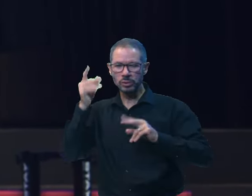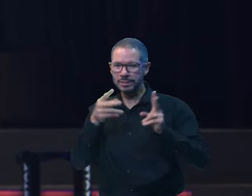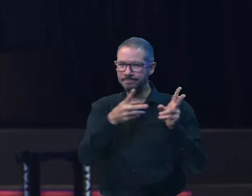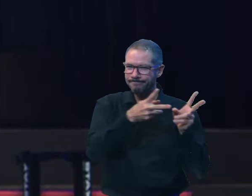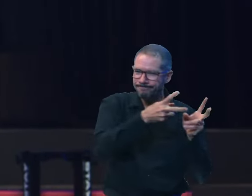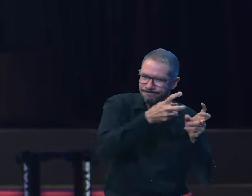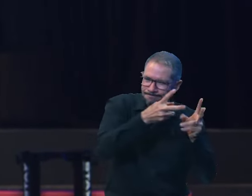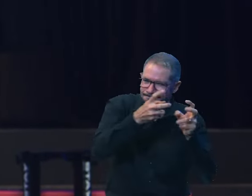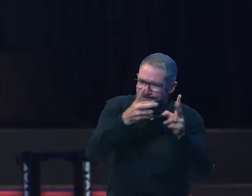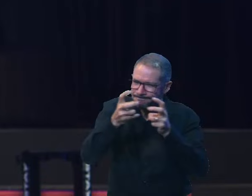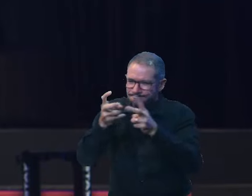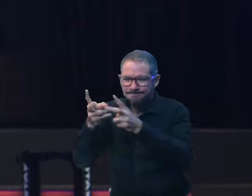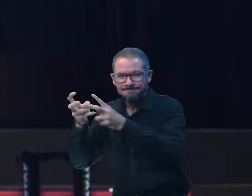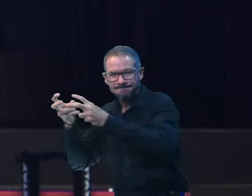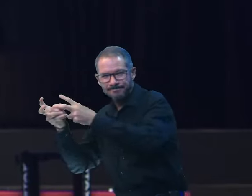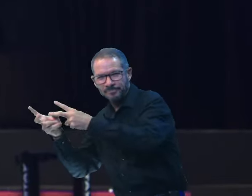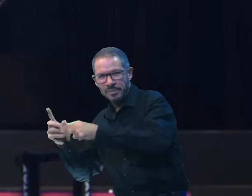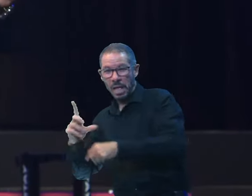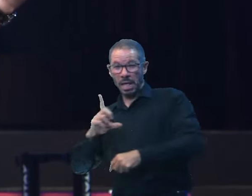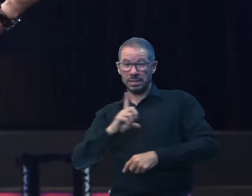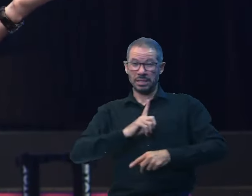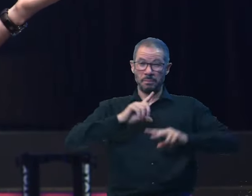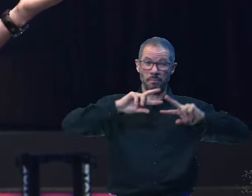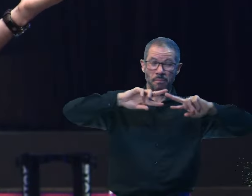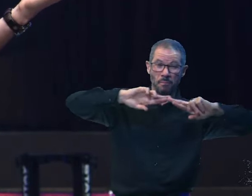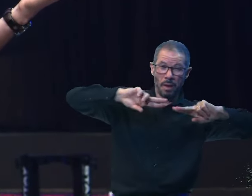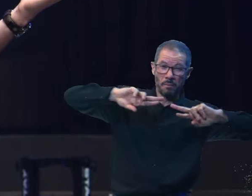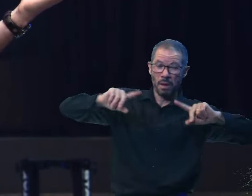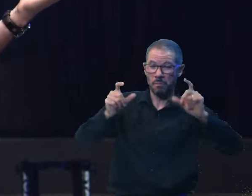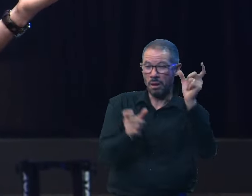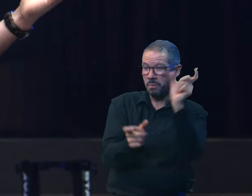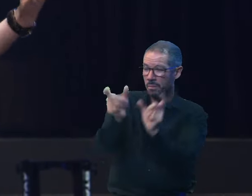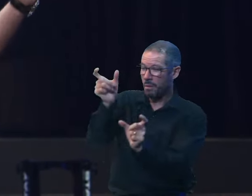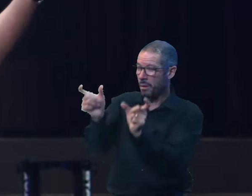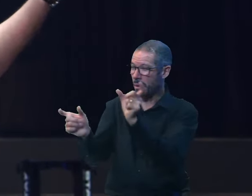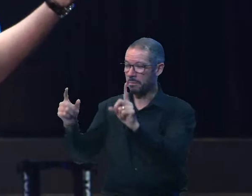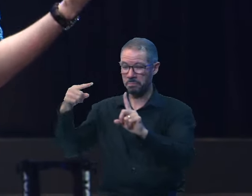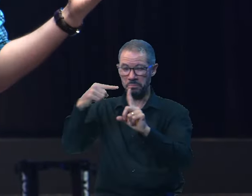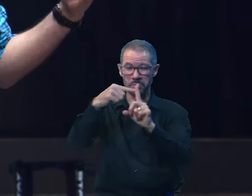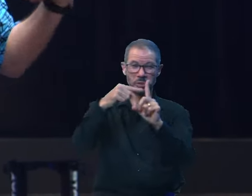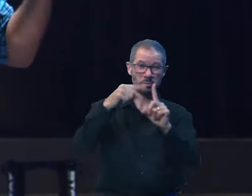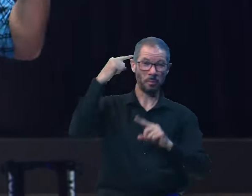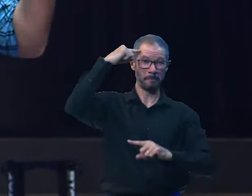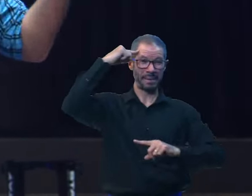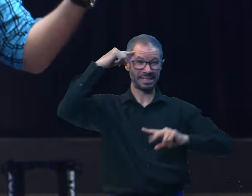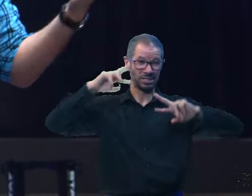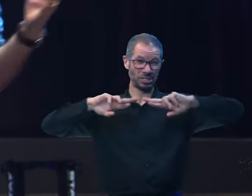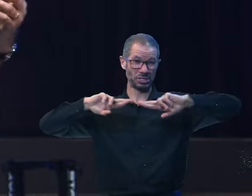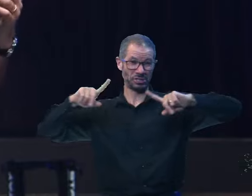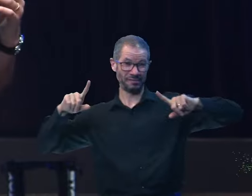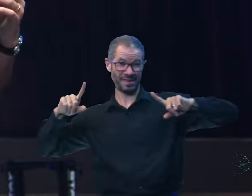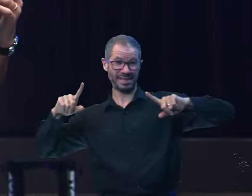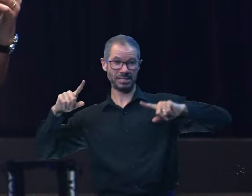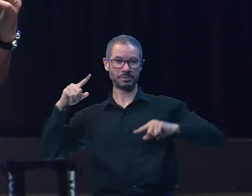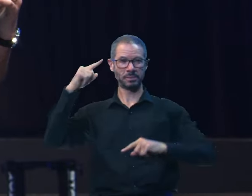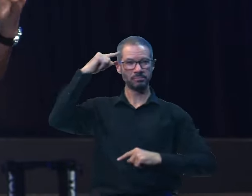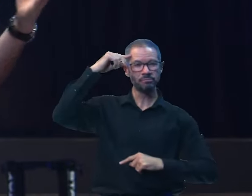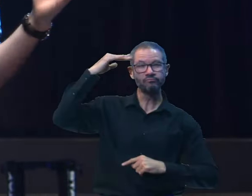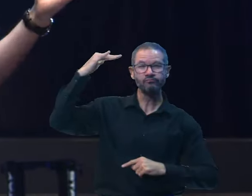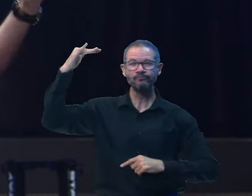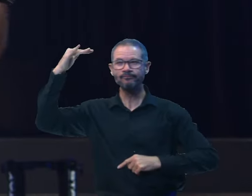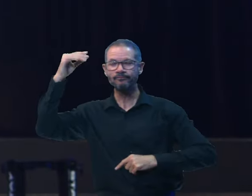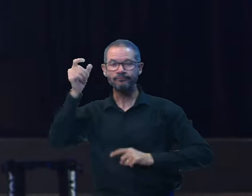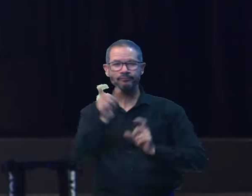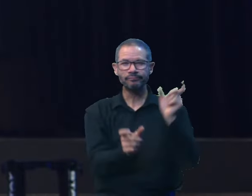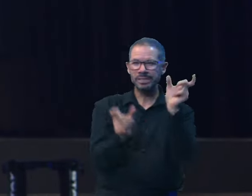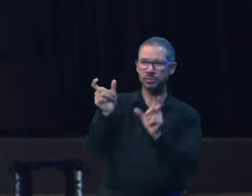também. Existem pessoas diferentes de nós. Existem pessoas que pensam diferente, que têm criações diferentes. Existem